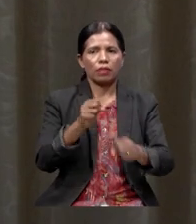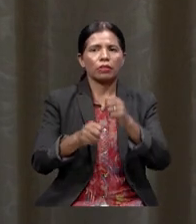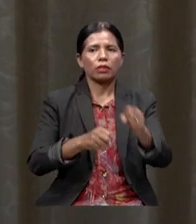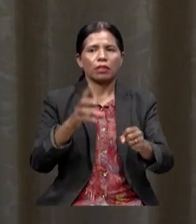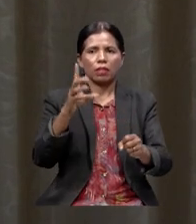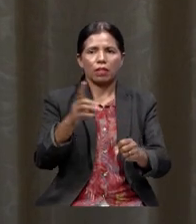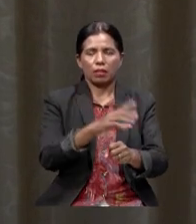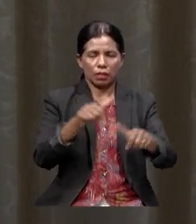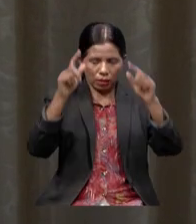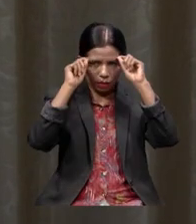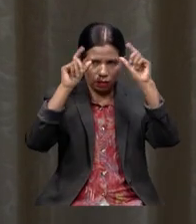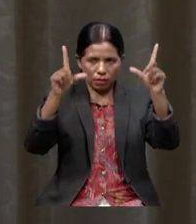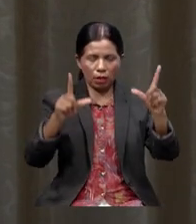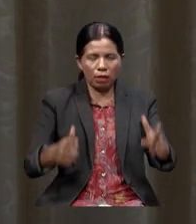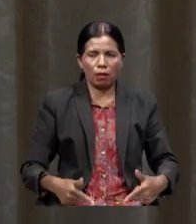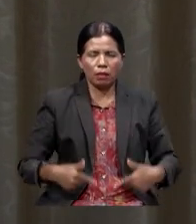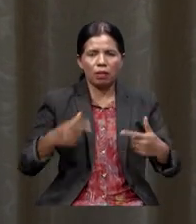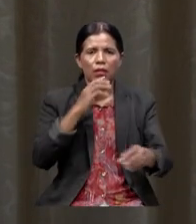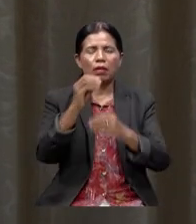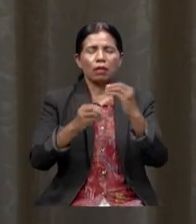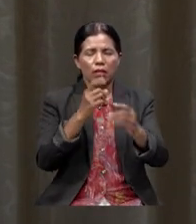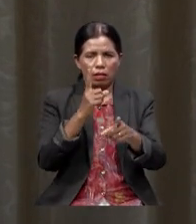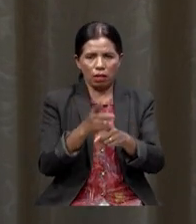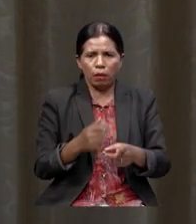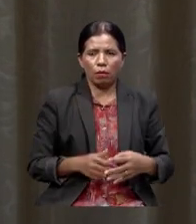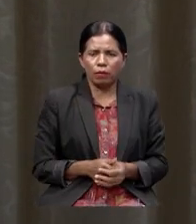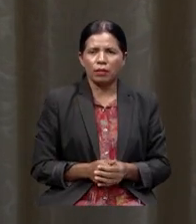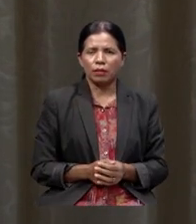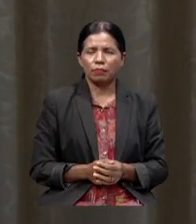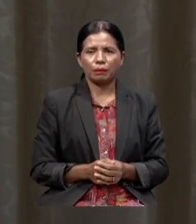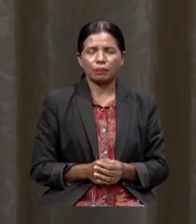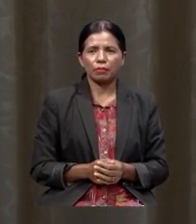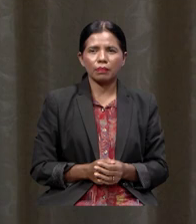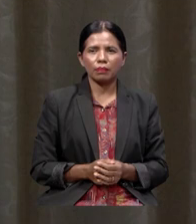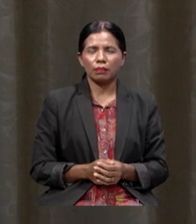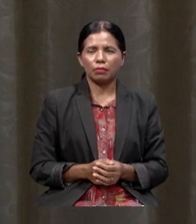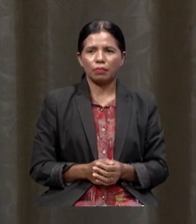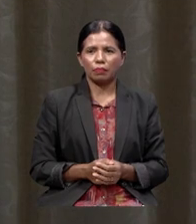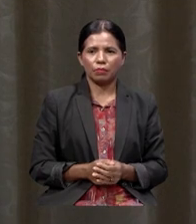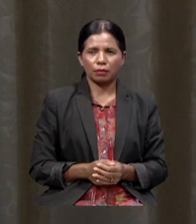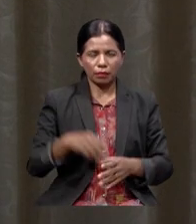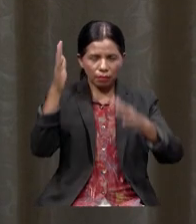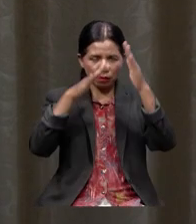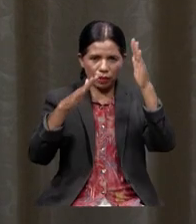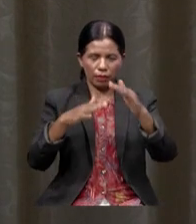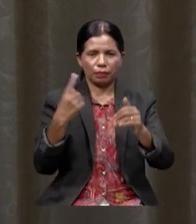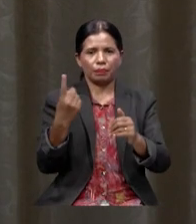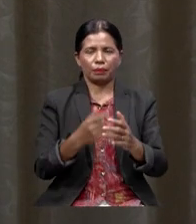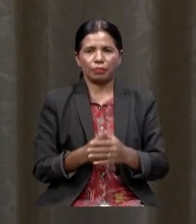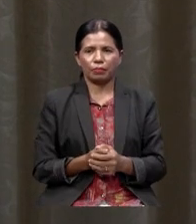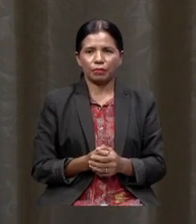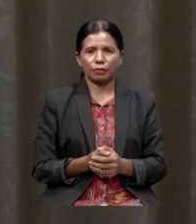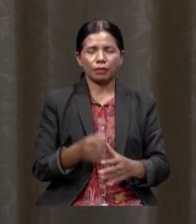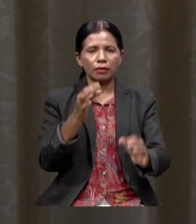mas agora é Timor né buras tempes quando verá né botaram sabe problema né mas